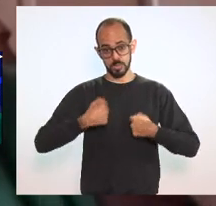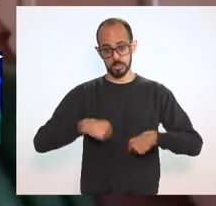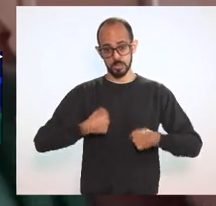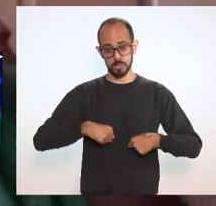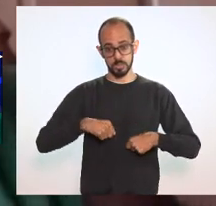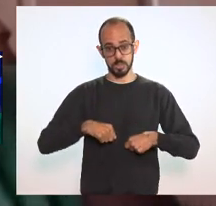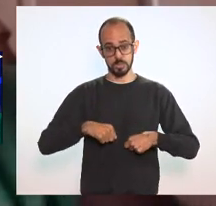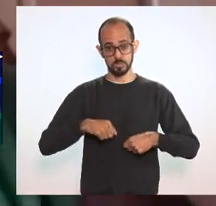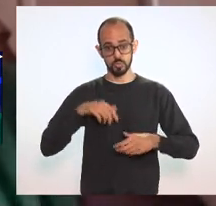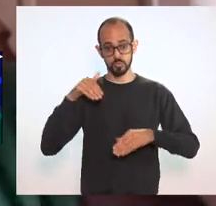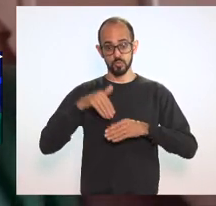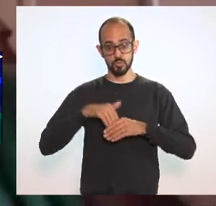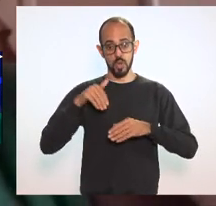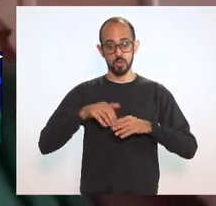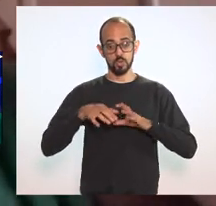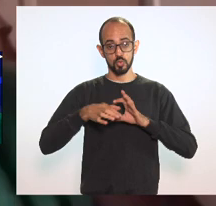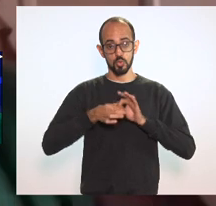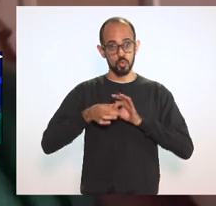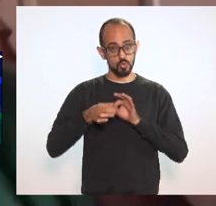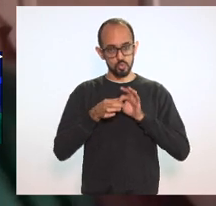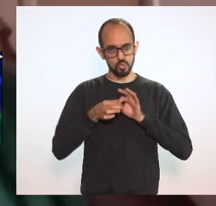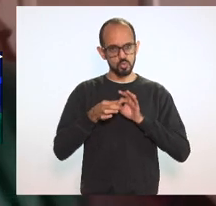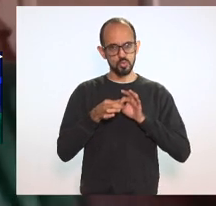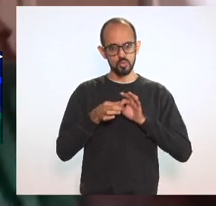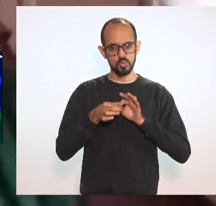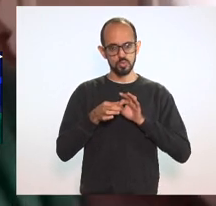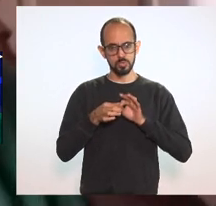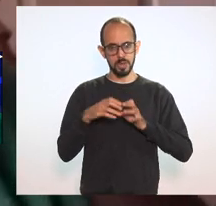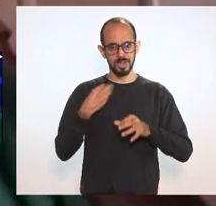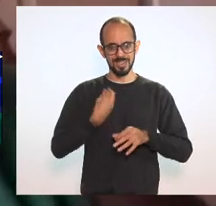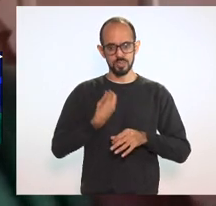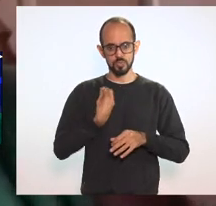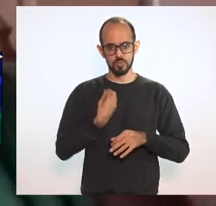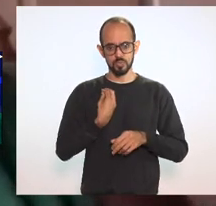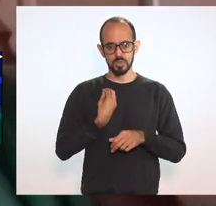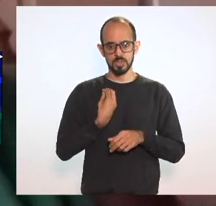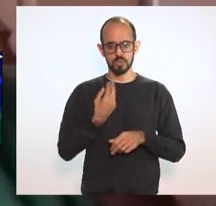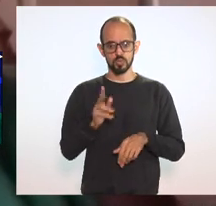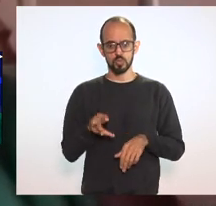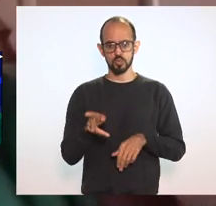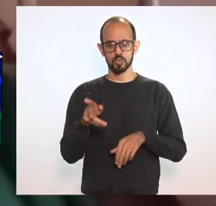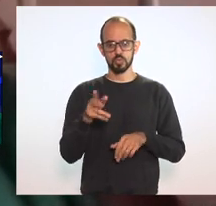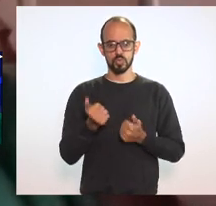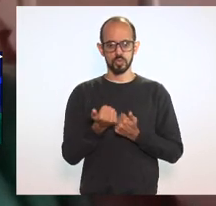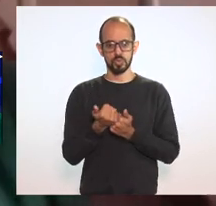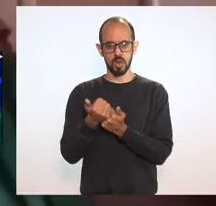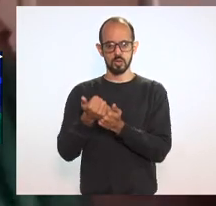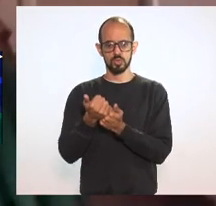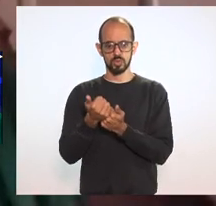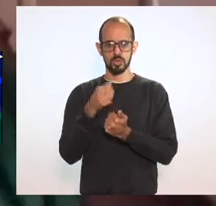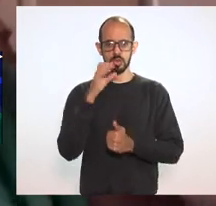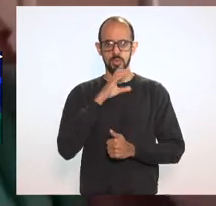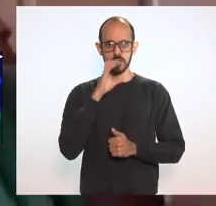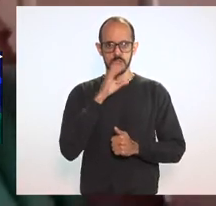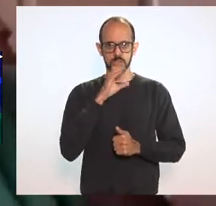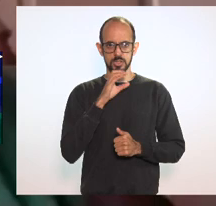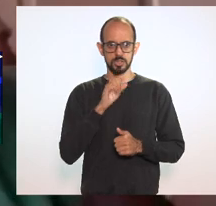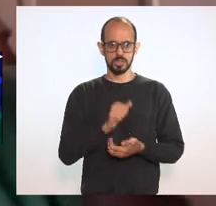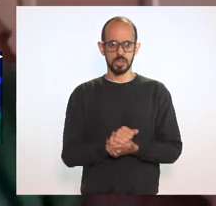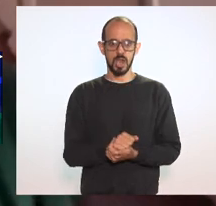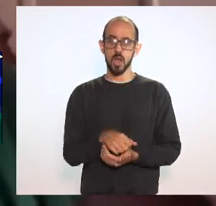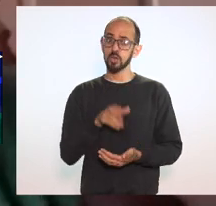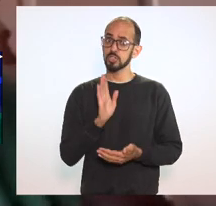conjuntamente para que as vidas sejam mantidas para que haja subsistência com auxílio emergencial já